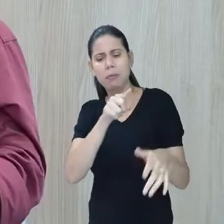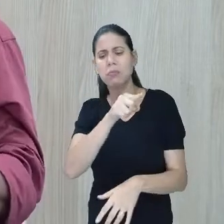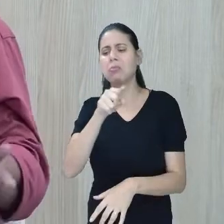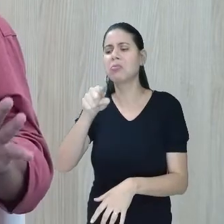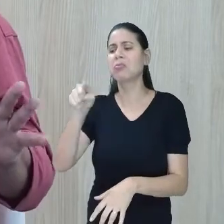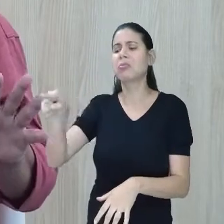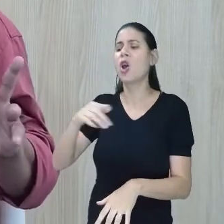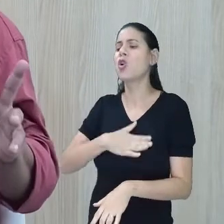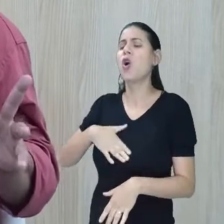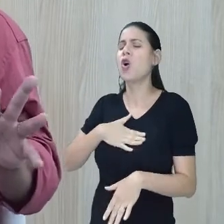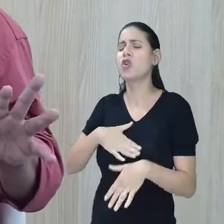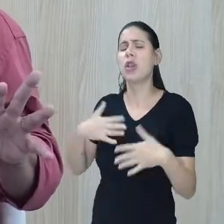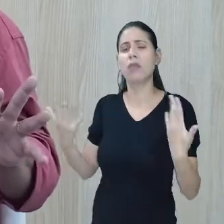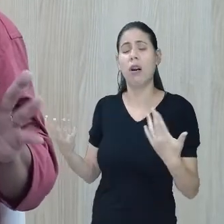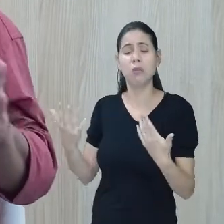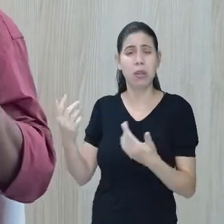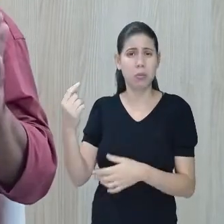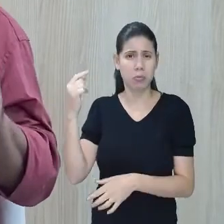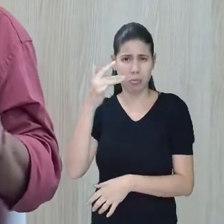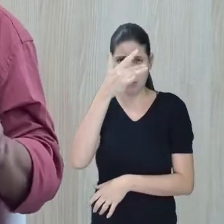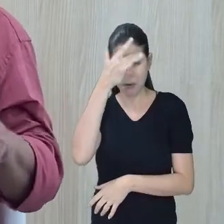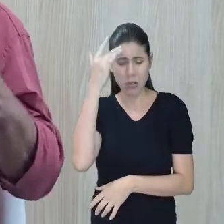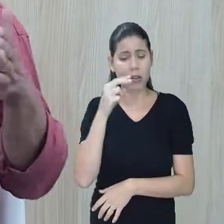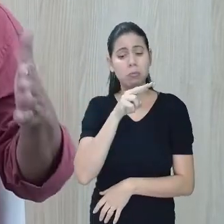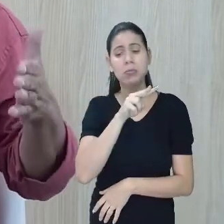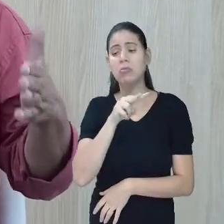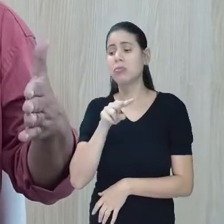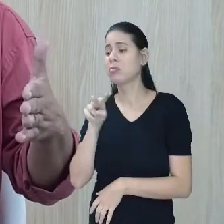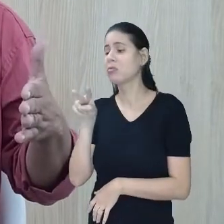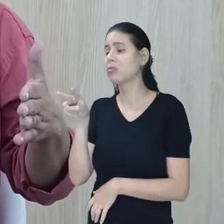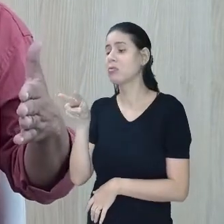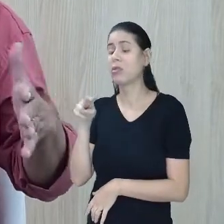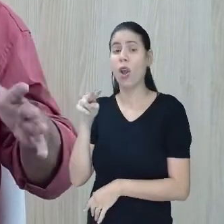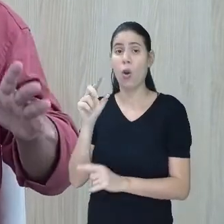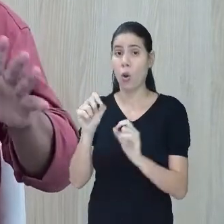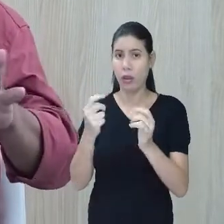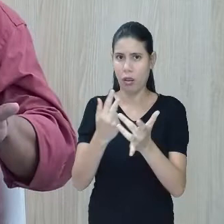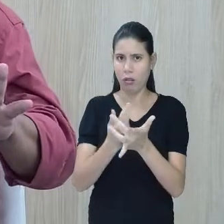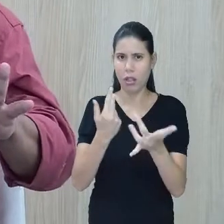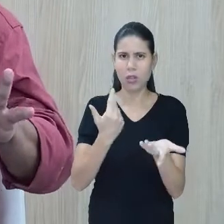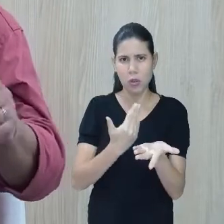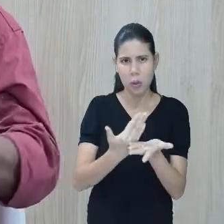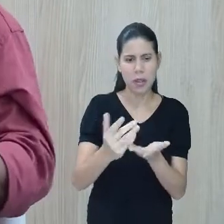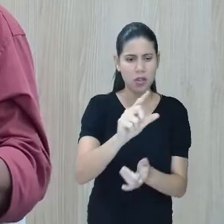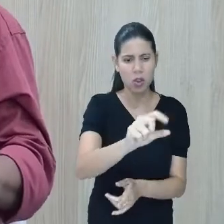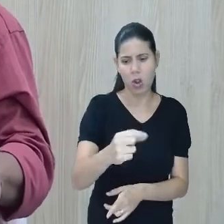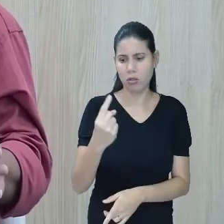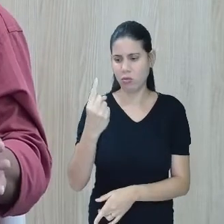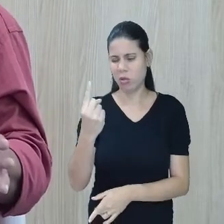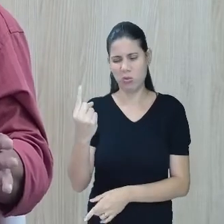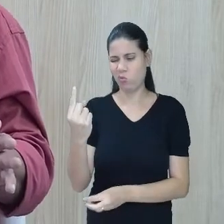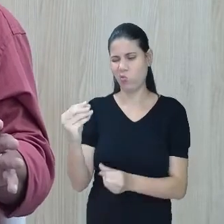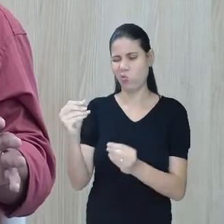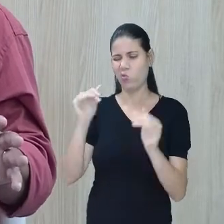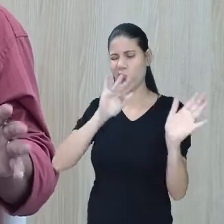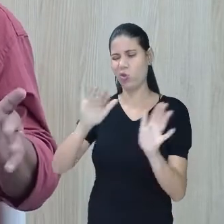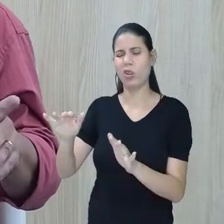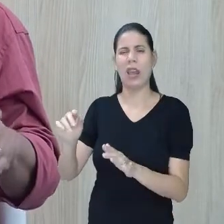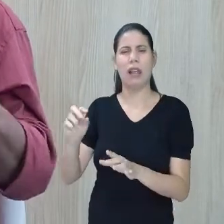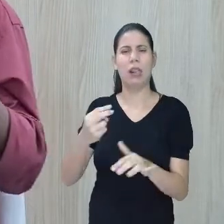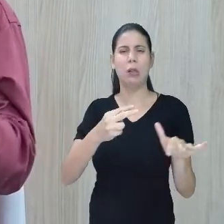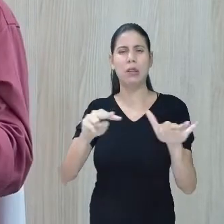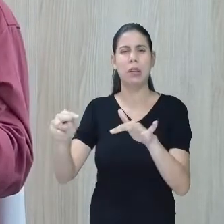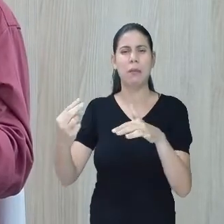perguntando. Sim. E eles vão olhando, observando. Normalmente, eles começam com o instrumento e depois de 2, 3 meses trocam de instrumento. Acho